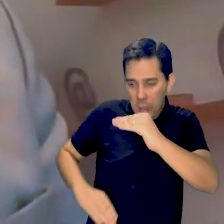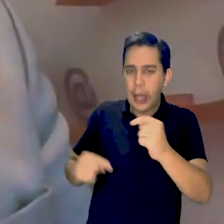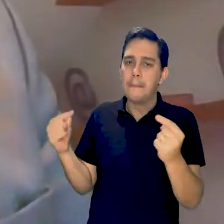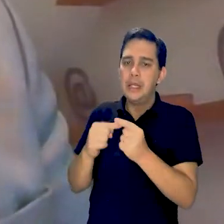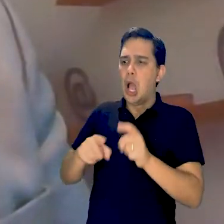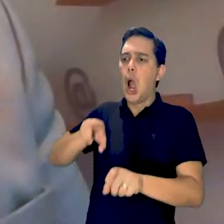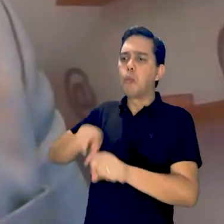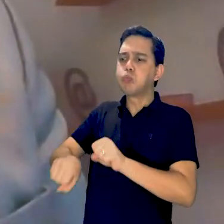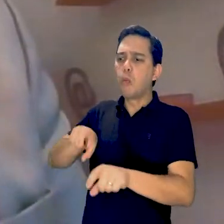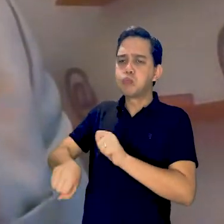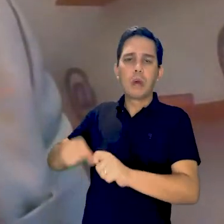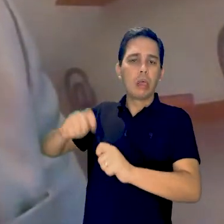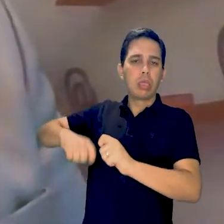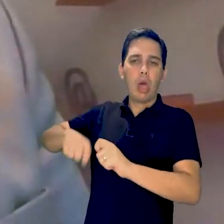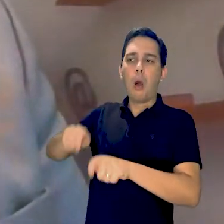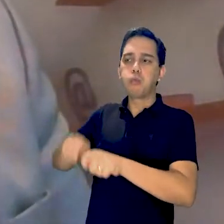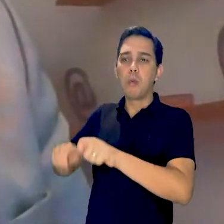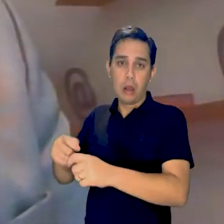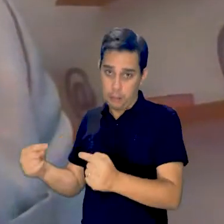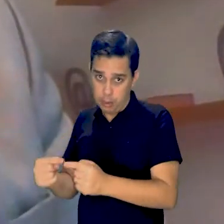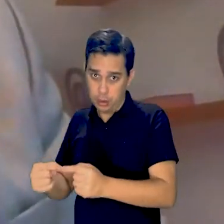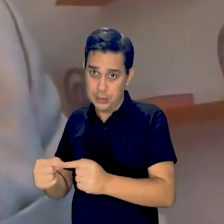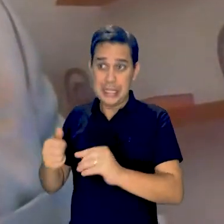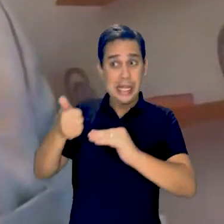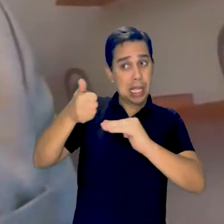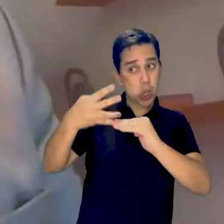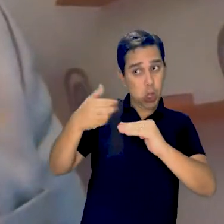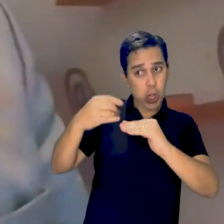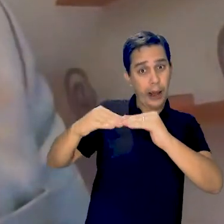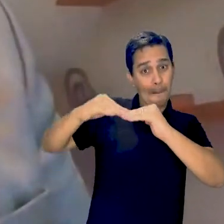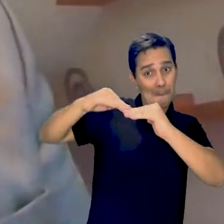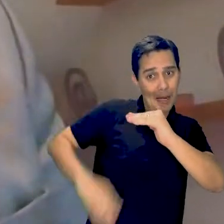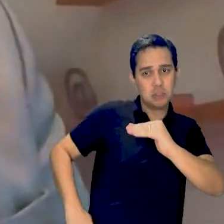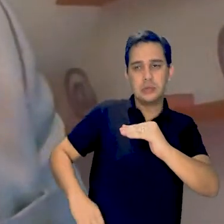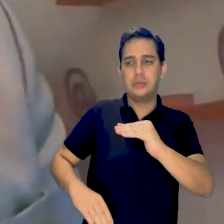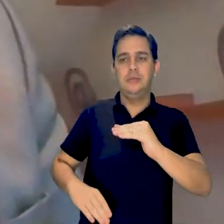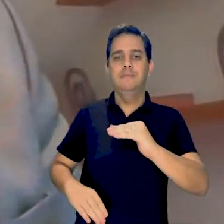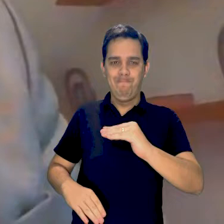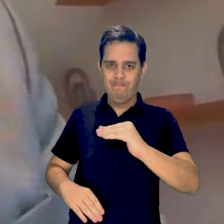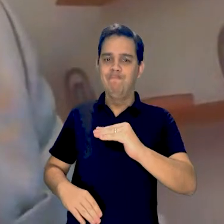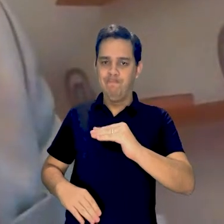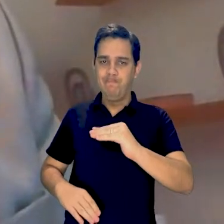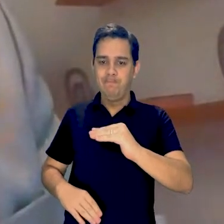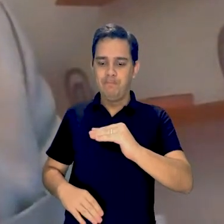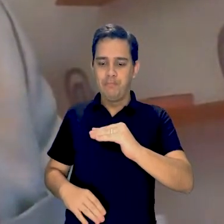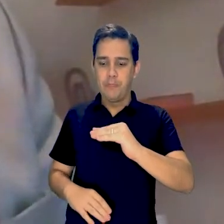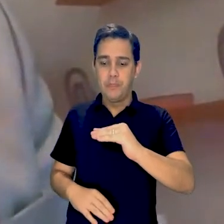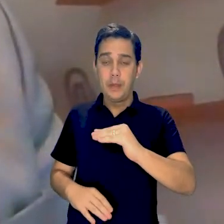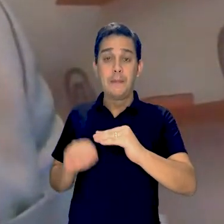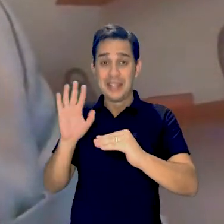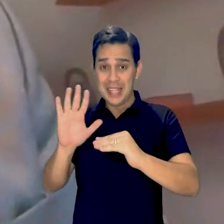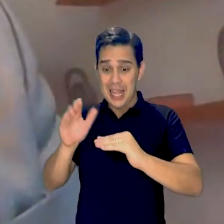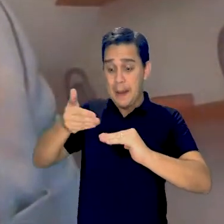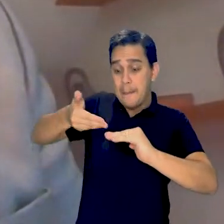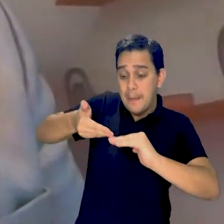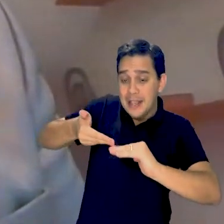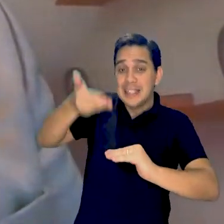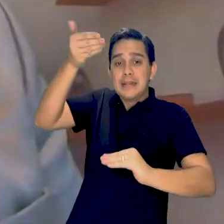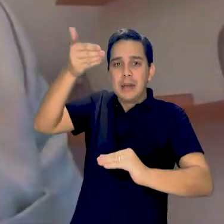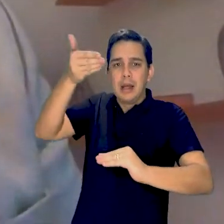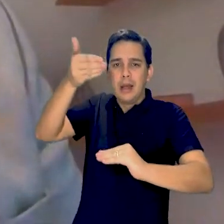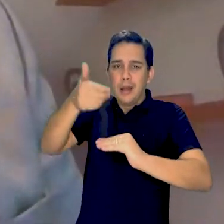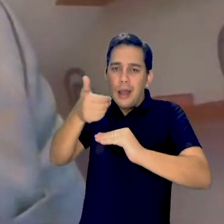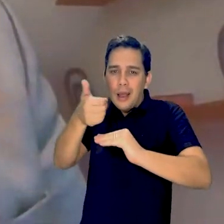violência e aí o crime passa a ser de estupro por presunção de violência, o que não é o caso dos autos.